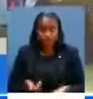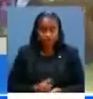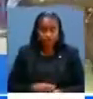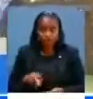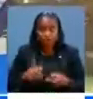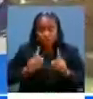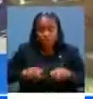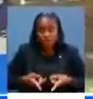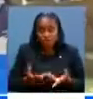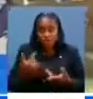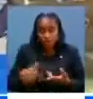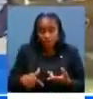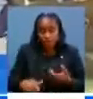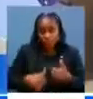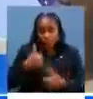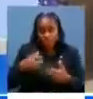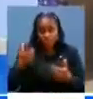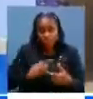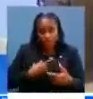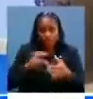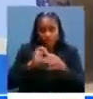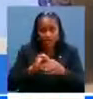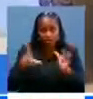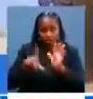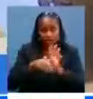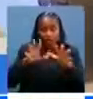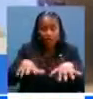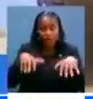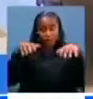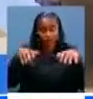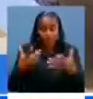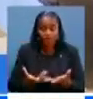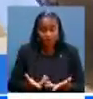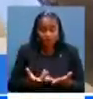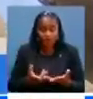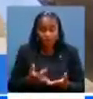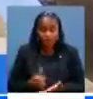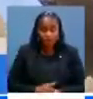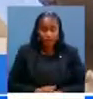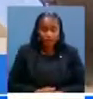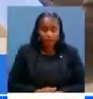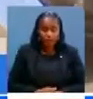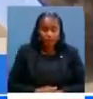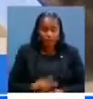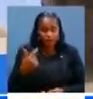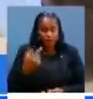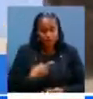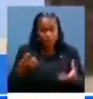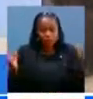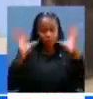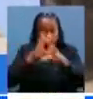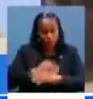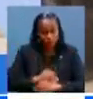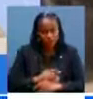há uma iniciativa que está a ser socializada para uma lei no Parlamento que vai tornar muito mais efetivo